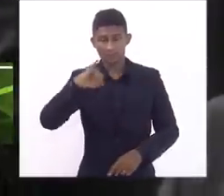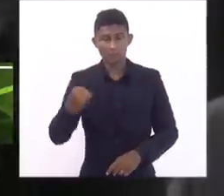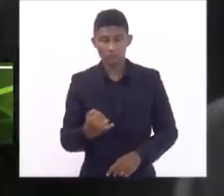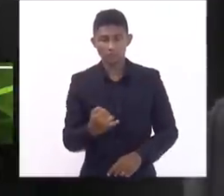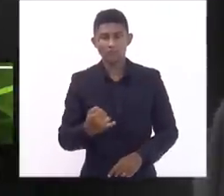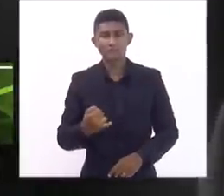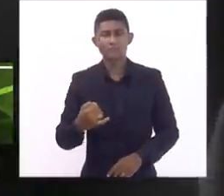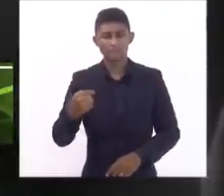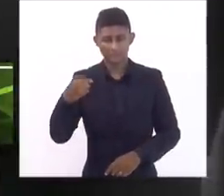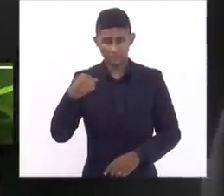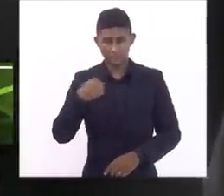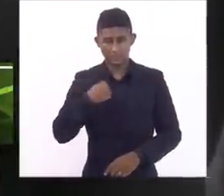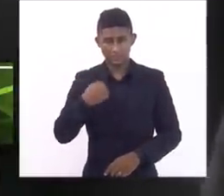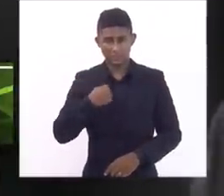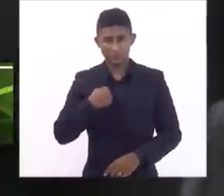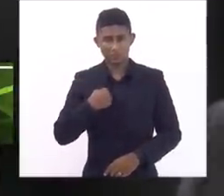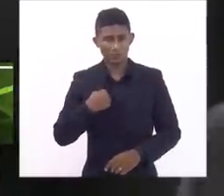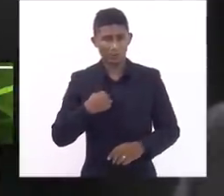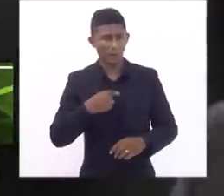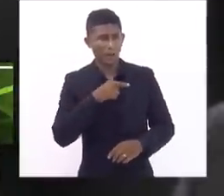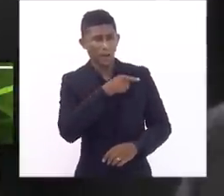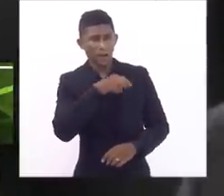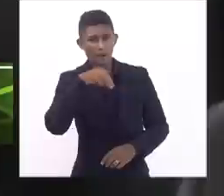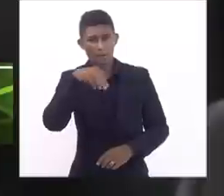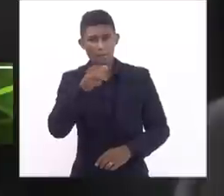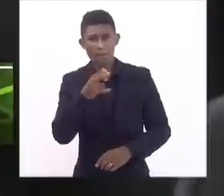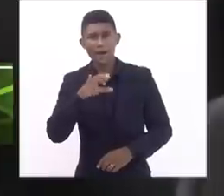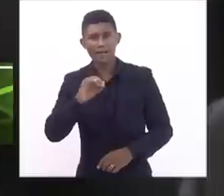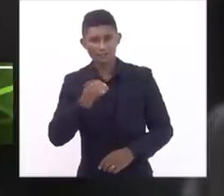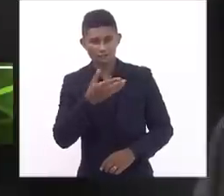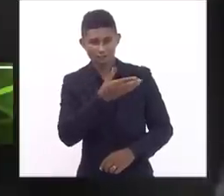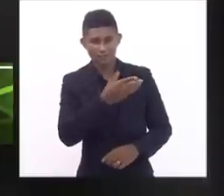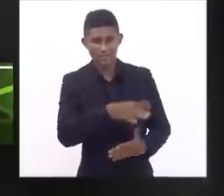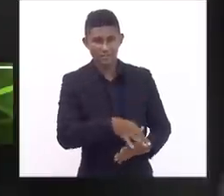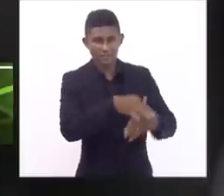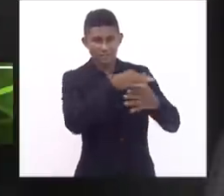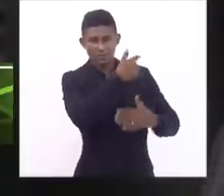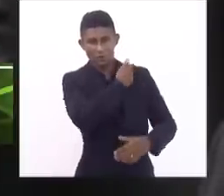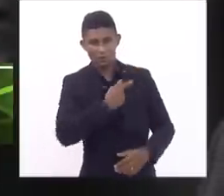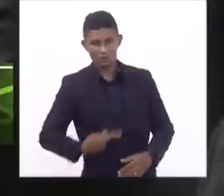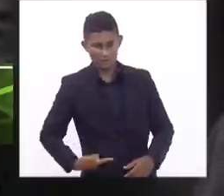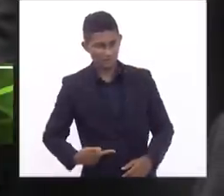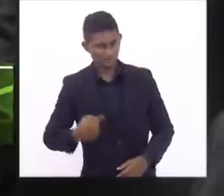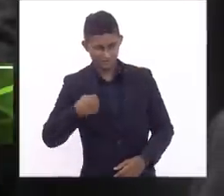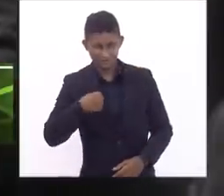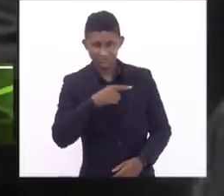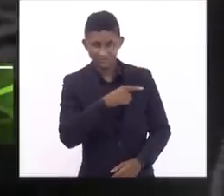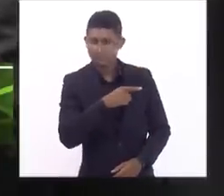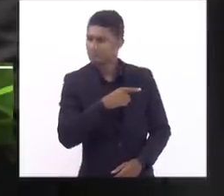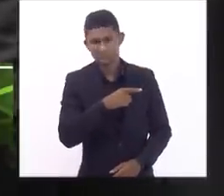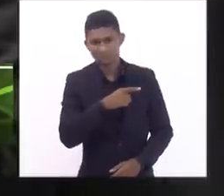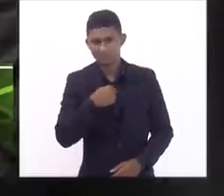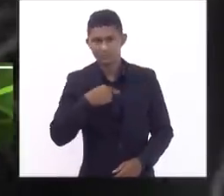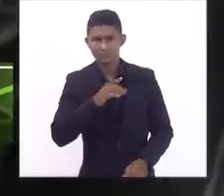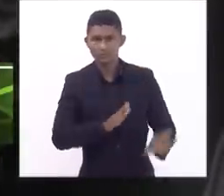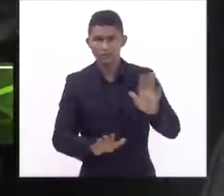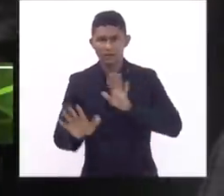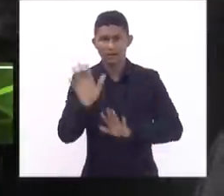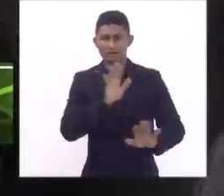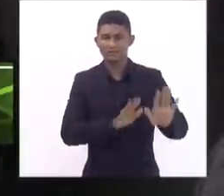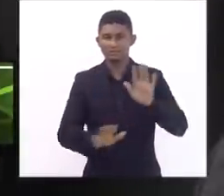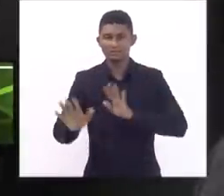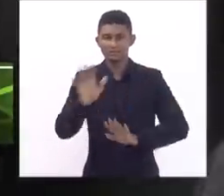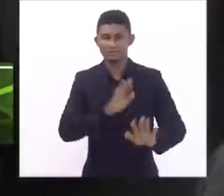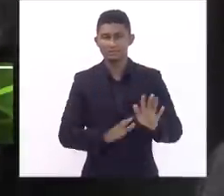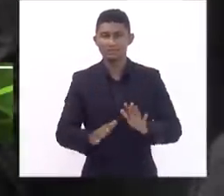ocupar de ser o outro Márcio, que é o líder do governo. E eu tenho esse cuidado, e muitas vezes, até